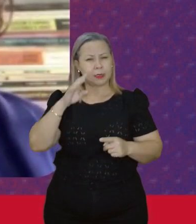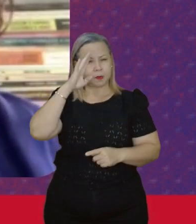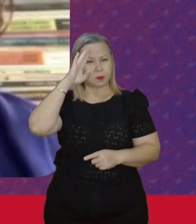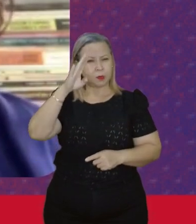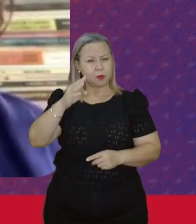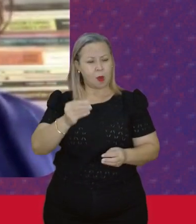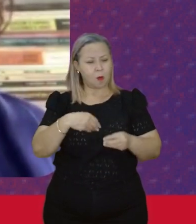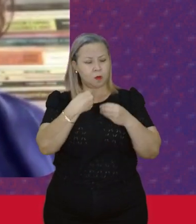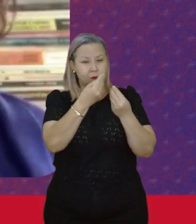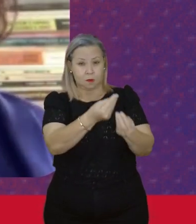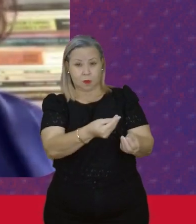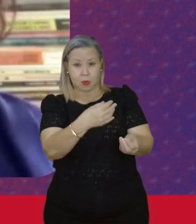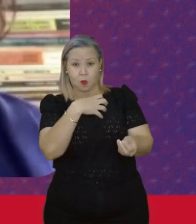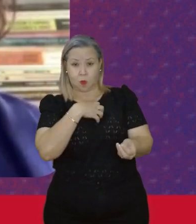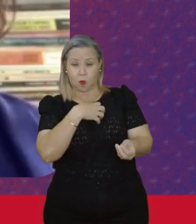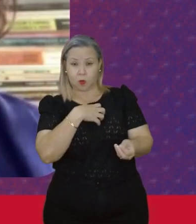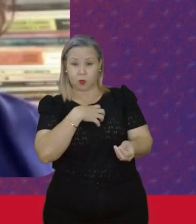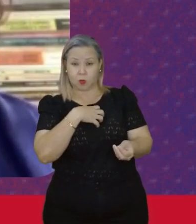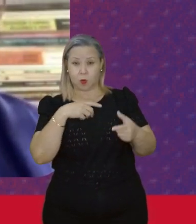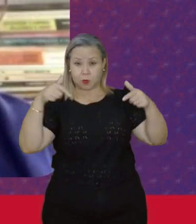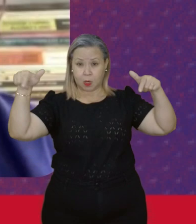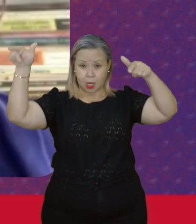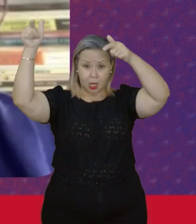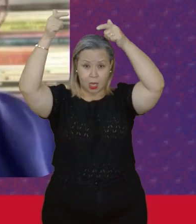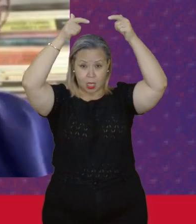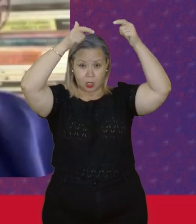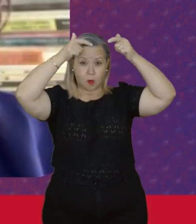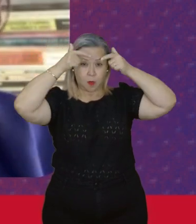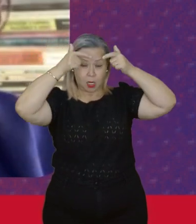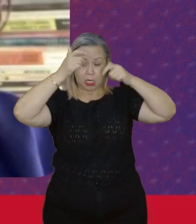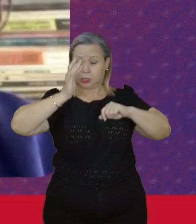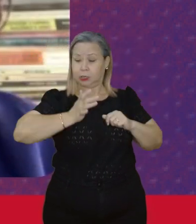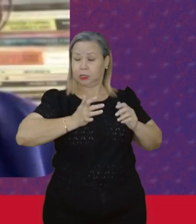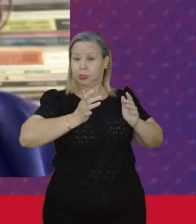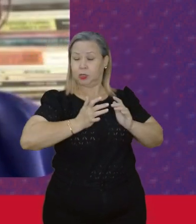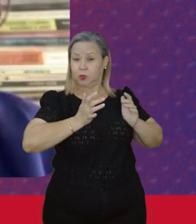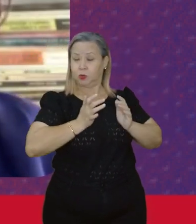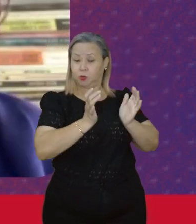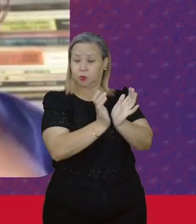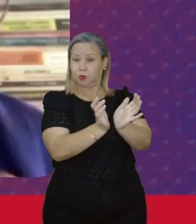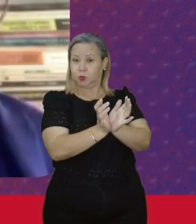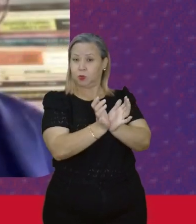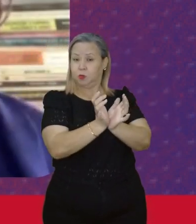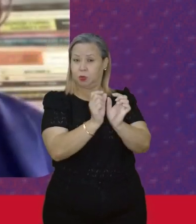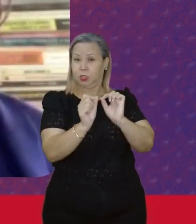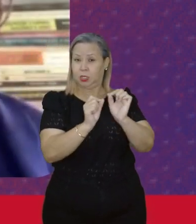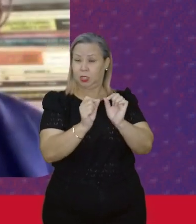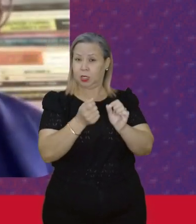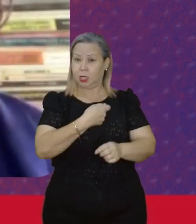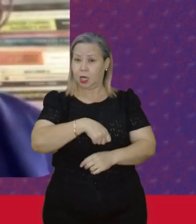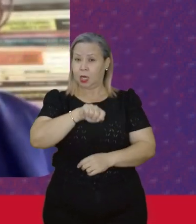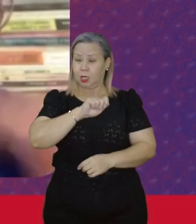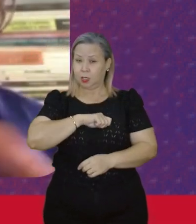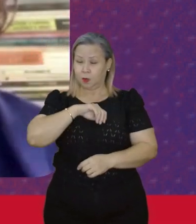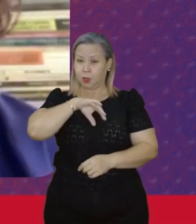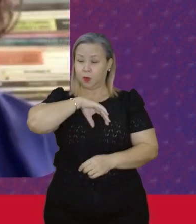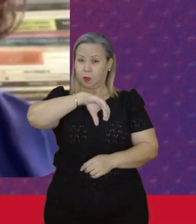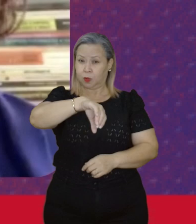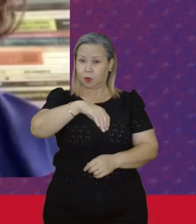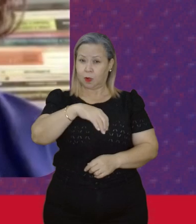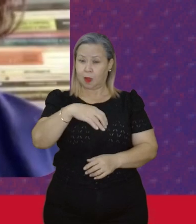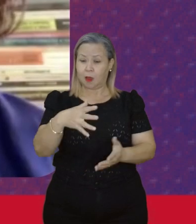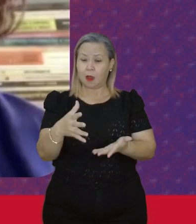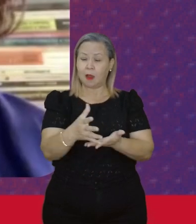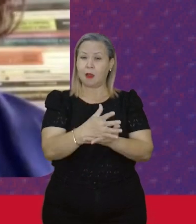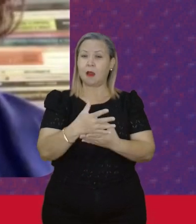condições para a nobreza e para a burguesia comercial na Espanha e em Portugal acumular